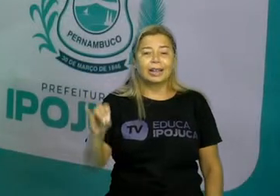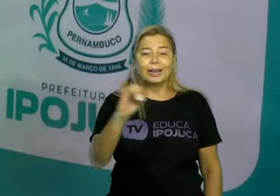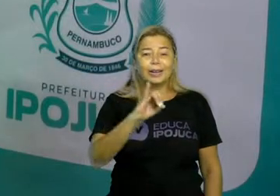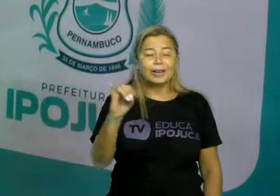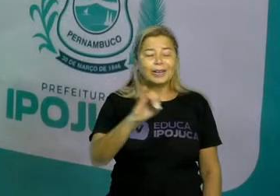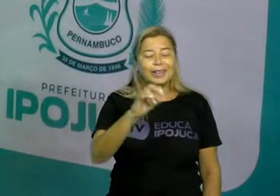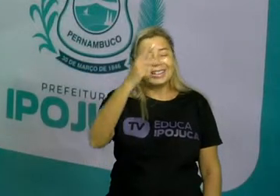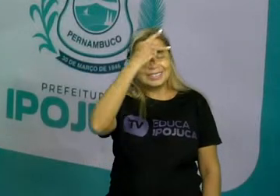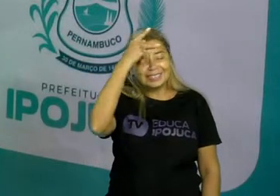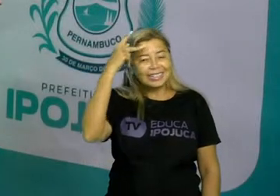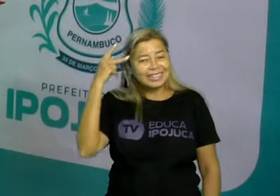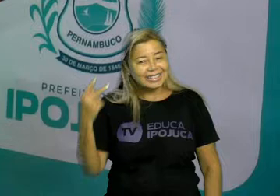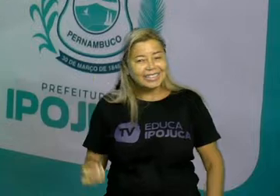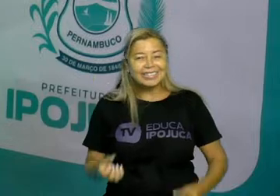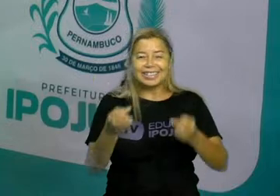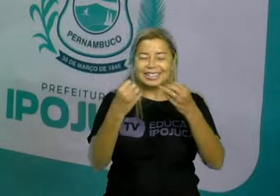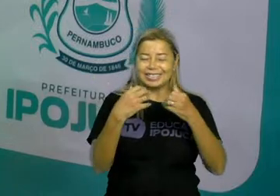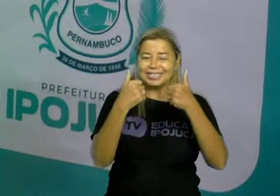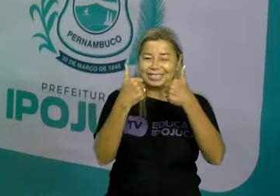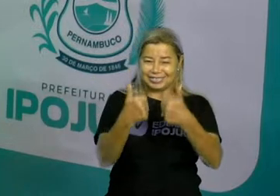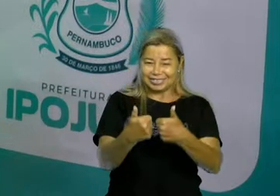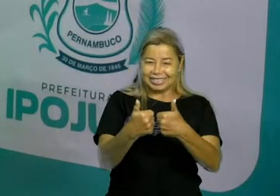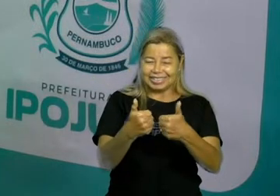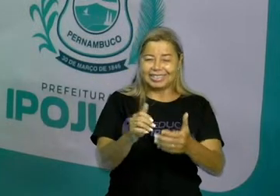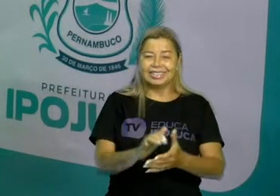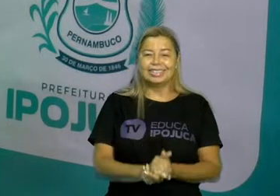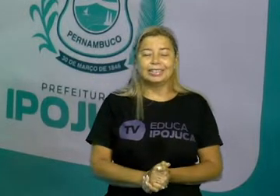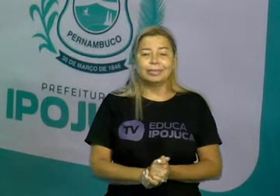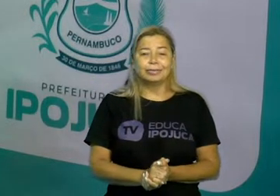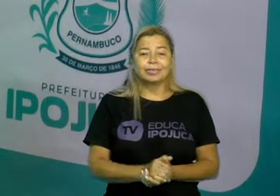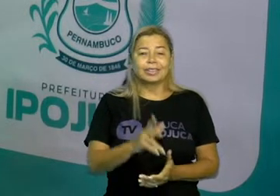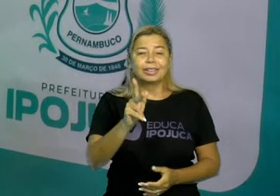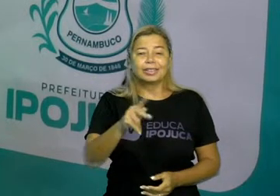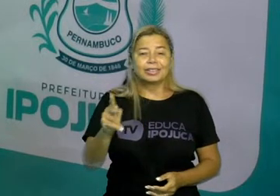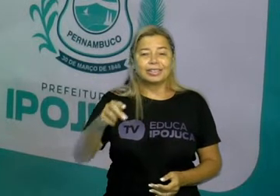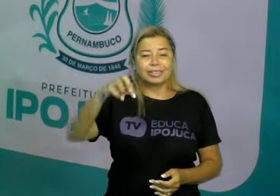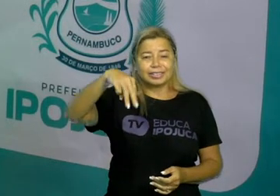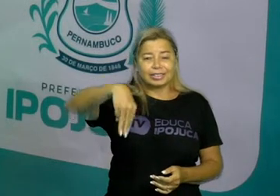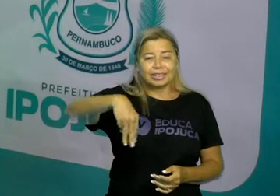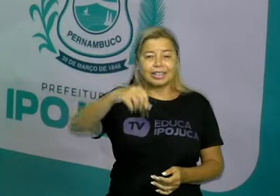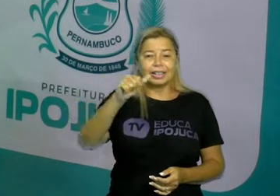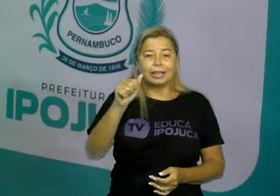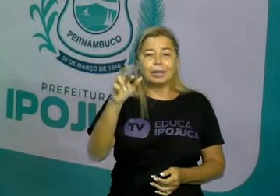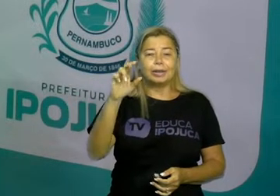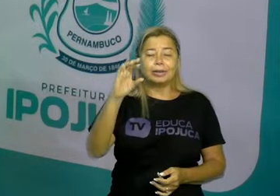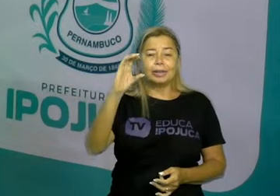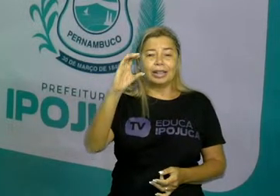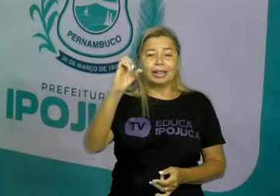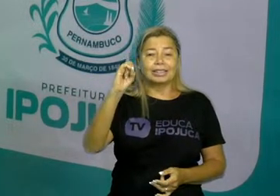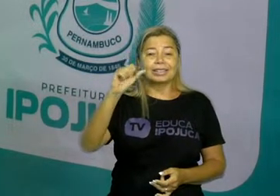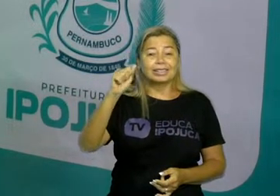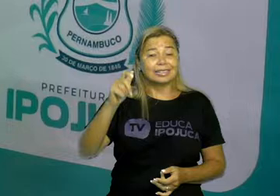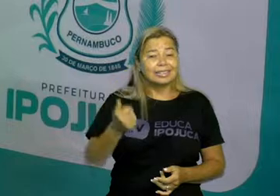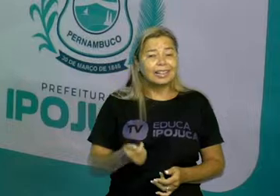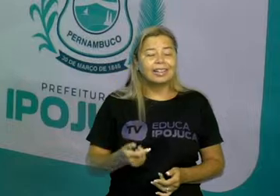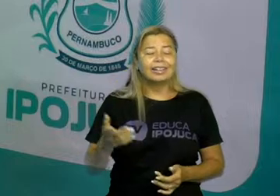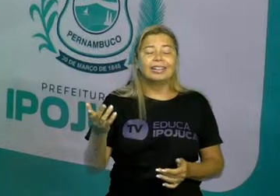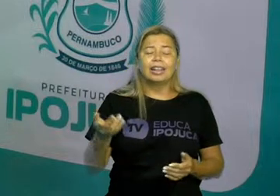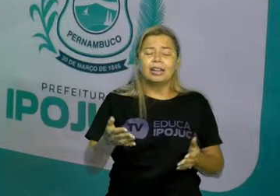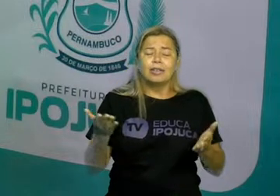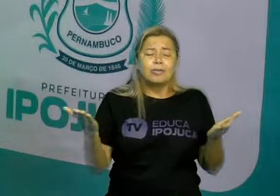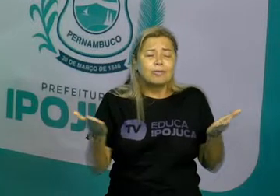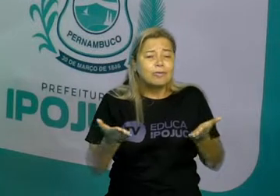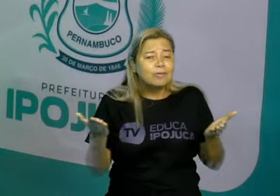Olá, pessoal! Como vocês estão? Tudo bem com vocês? Eu sou a professora Mati Firmino. Nossa aula de arte hoje está bem